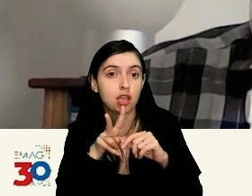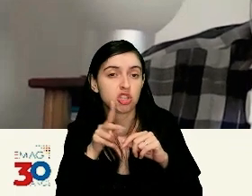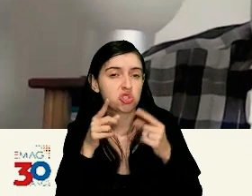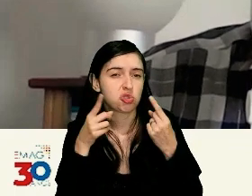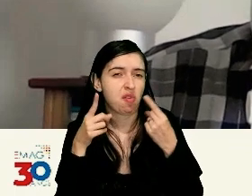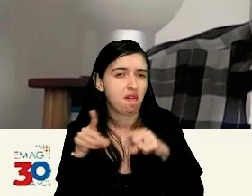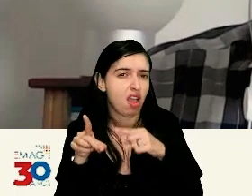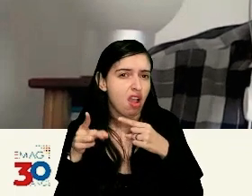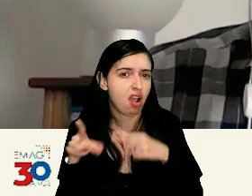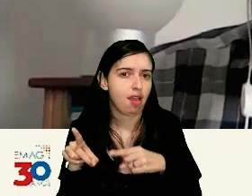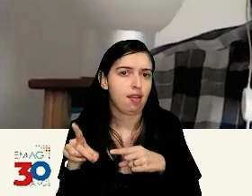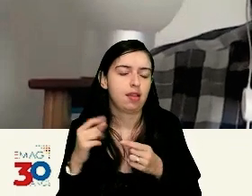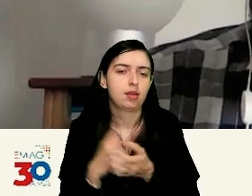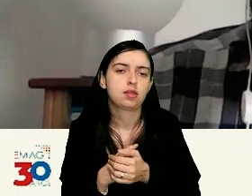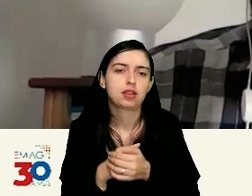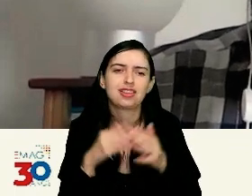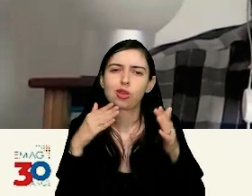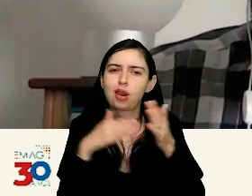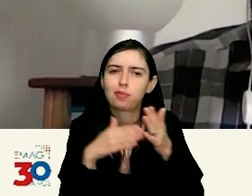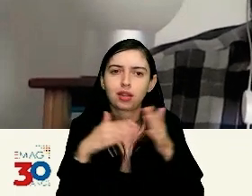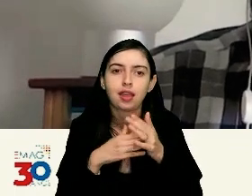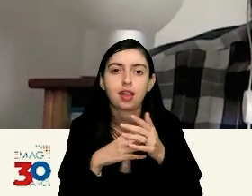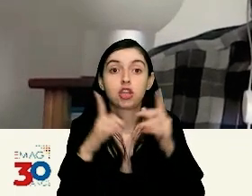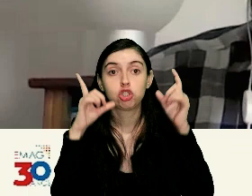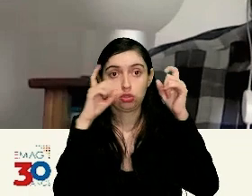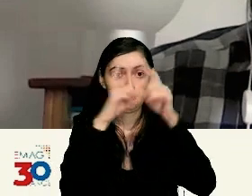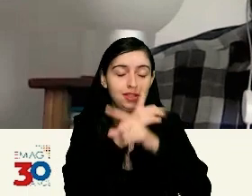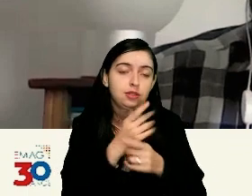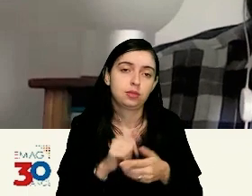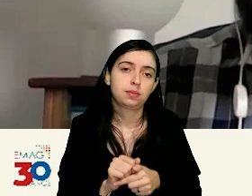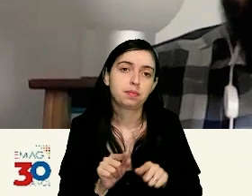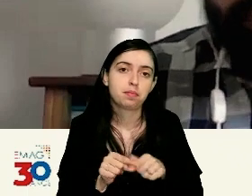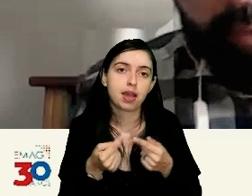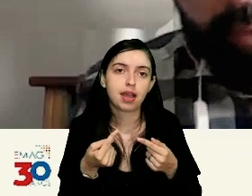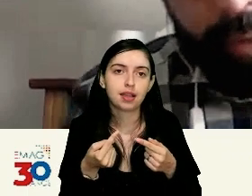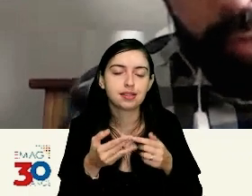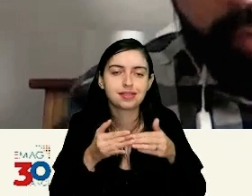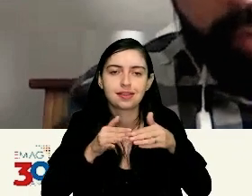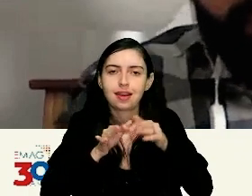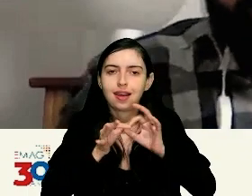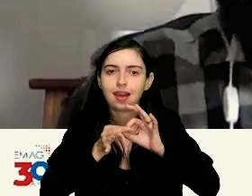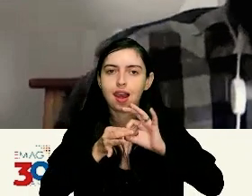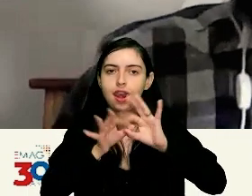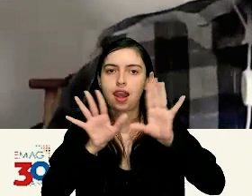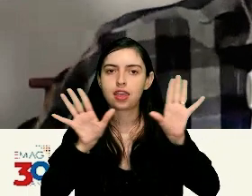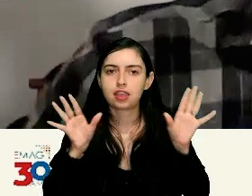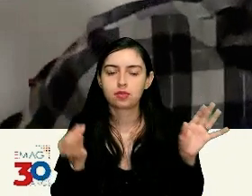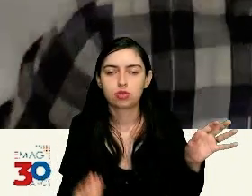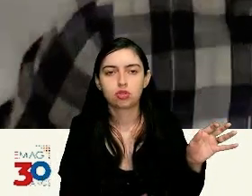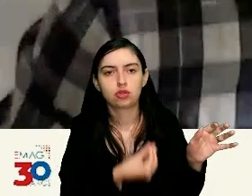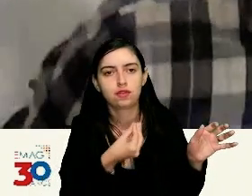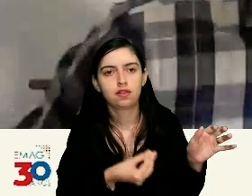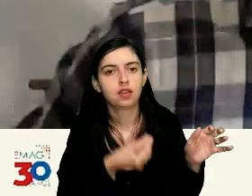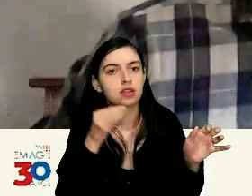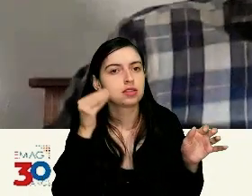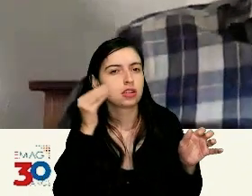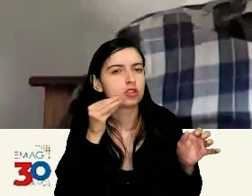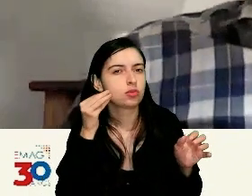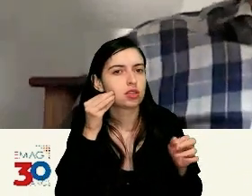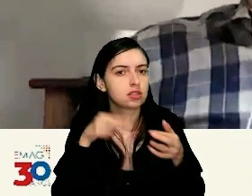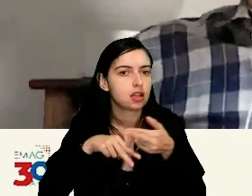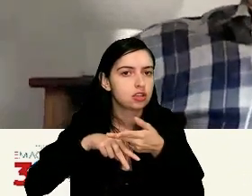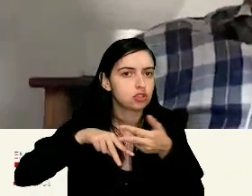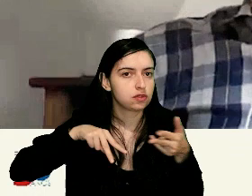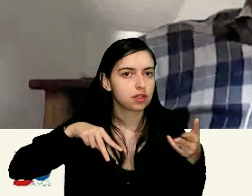limitada, mais difícil será. Agora, quanto mais nós vivenciarmos na diversidade, criarmos